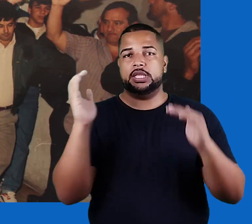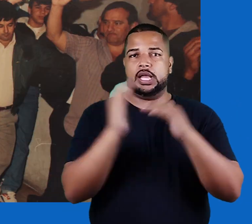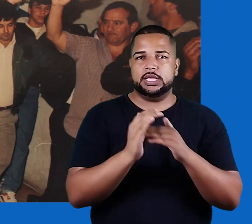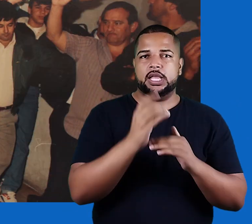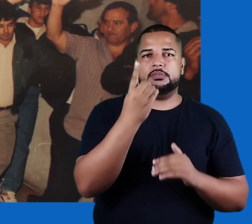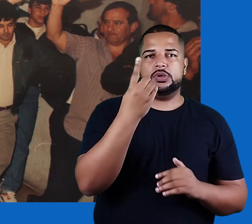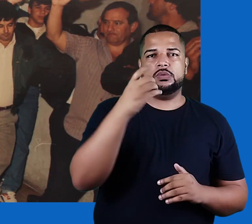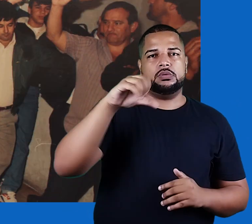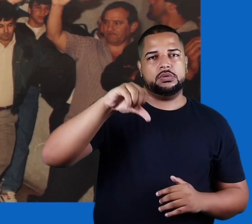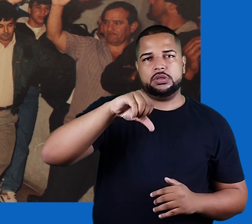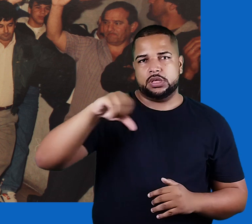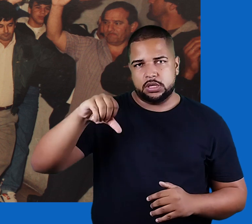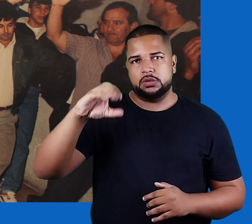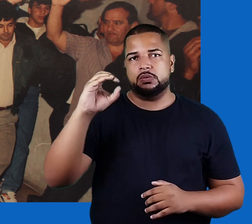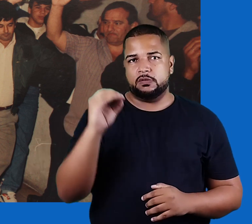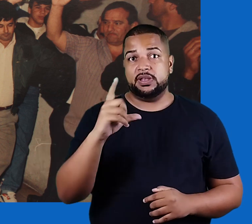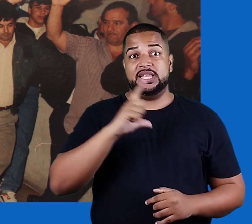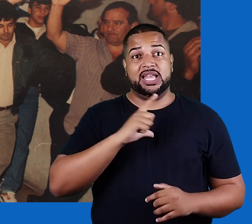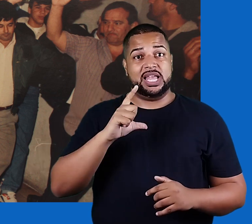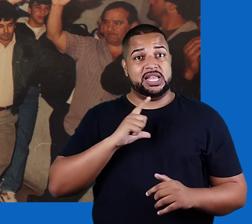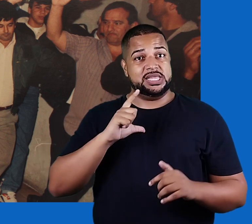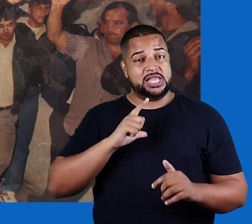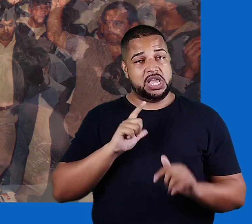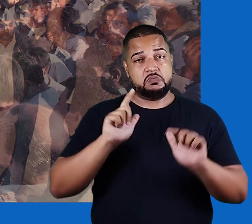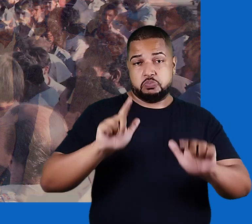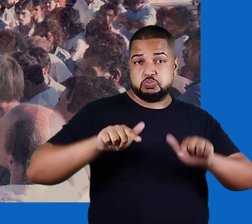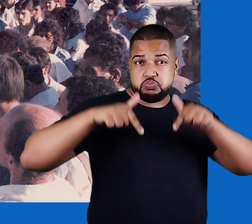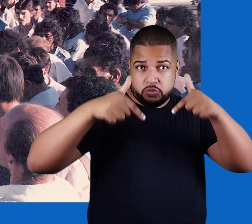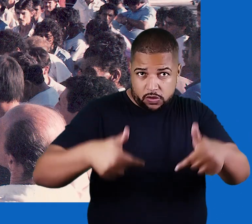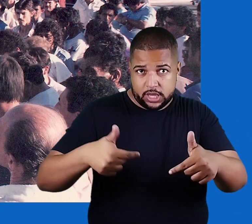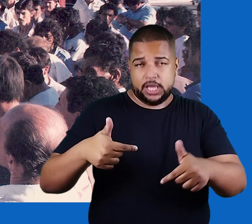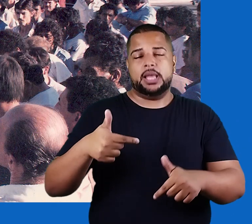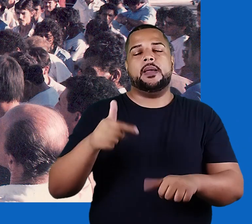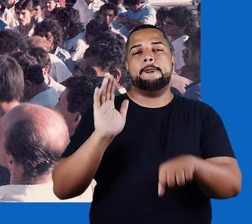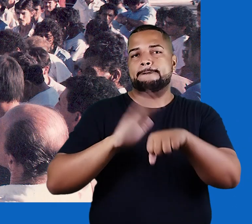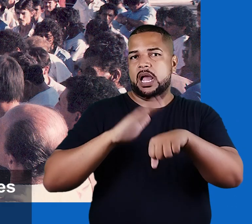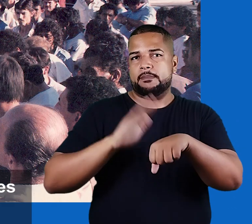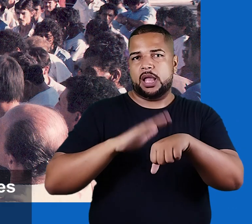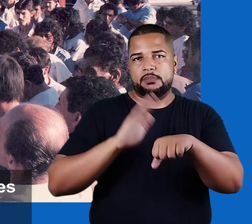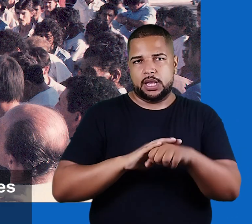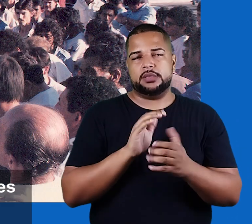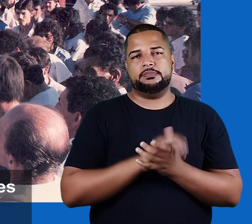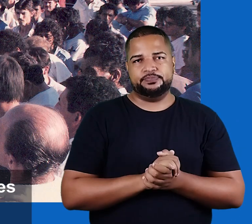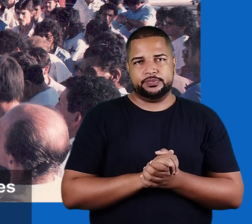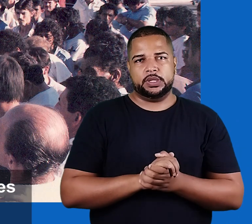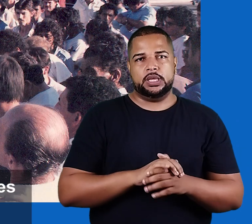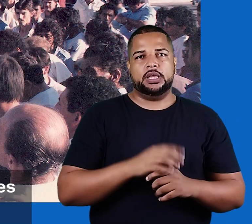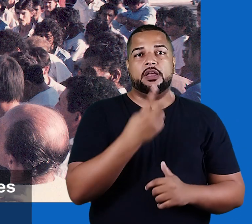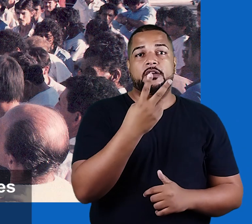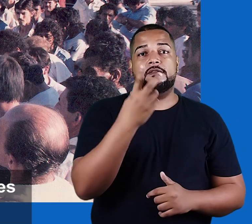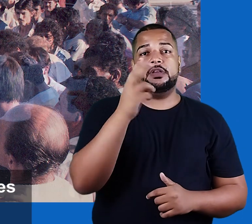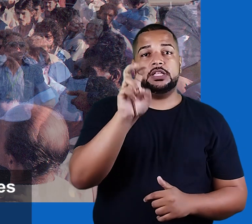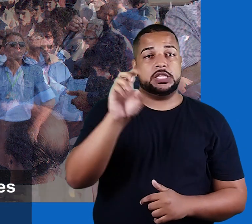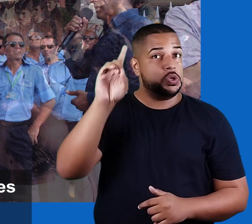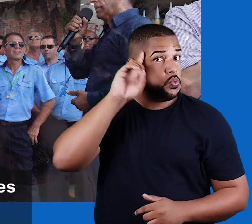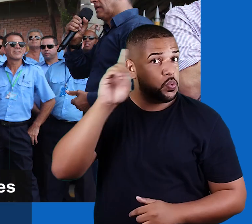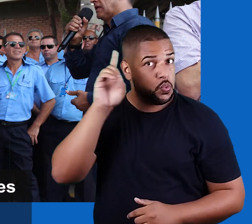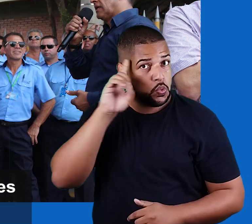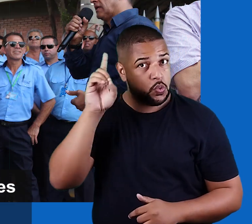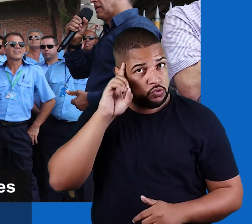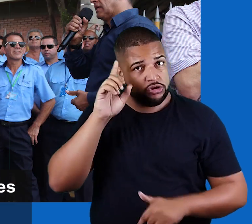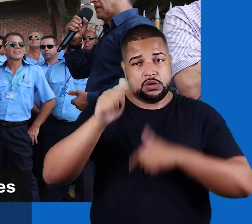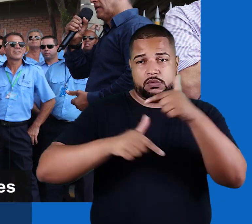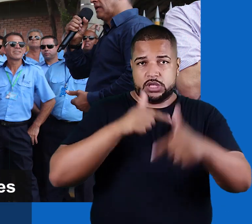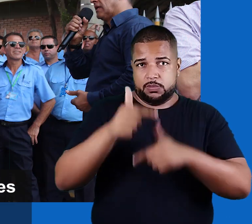e início da década de 90 registrou novos enfrentamentos. A paralisação de 25 dias dos trabalhadores